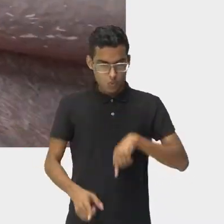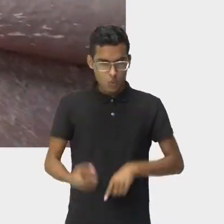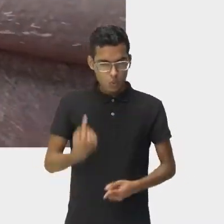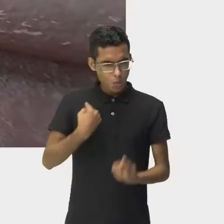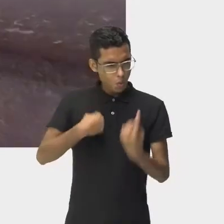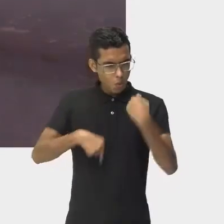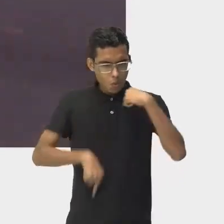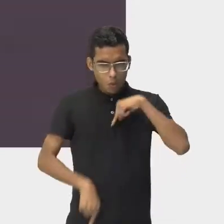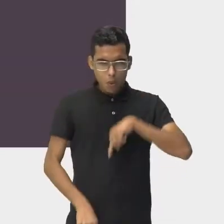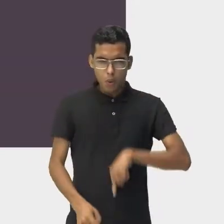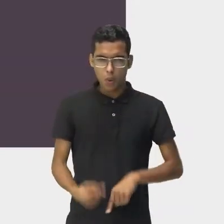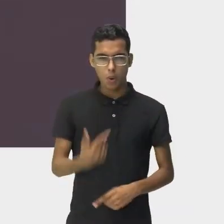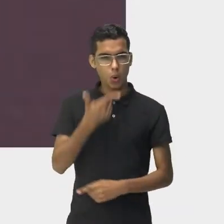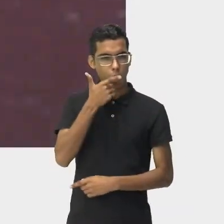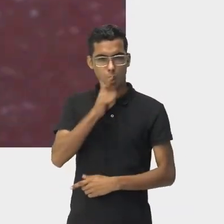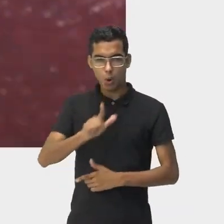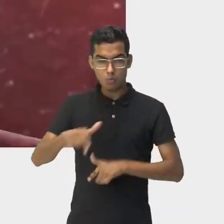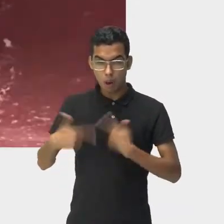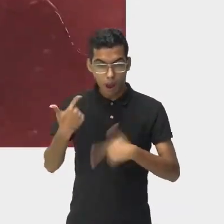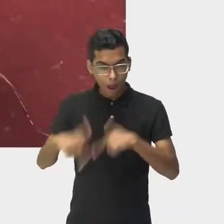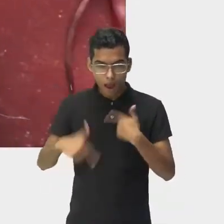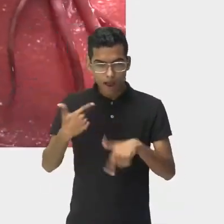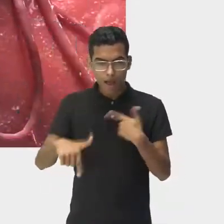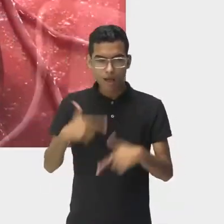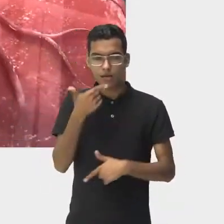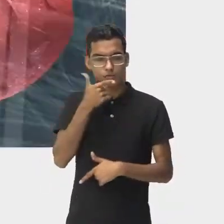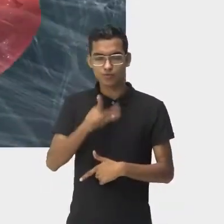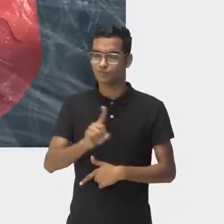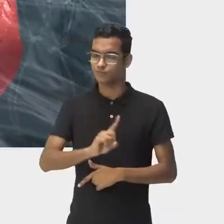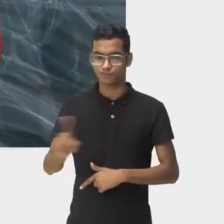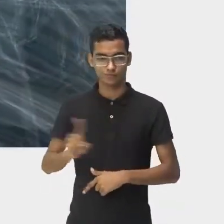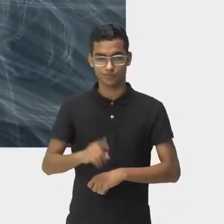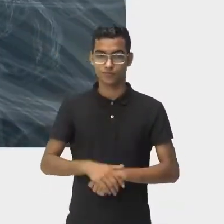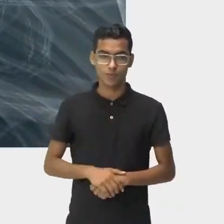isso vai o quê? Vai ocasionar aí certa